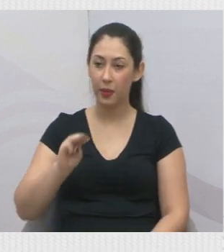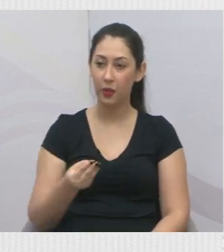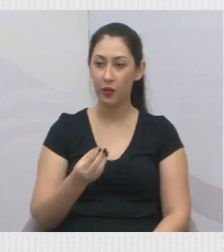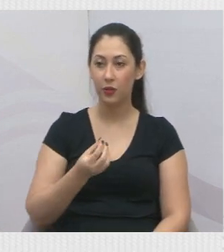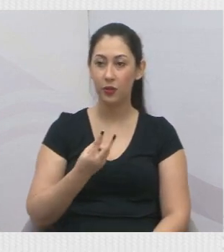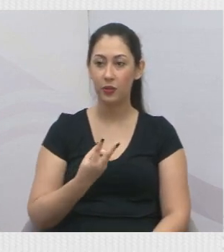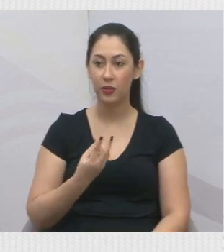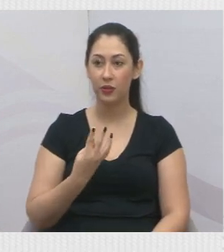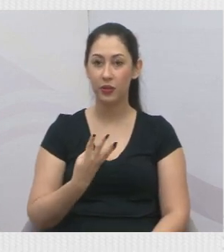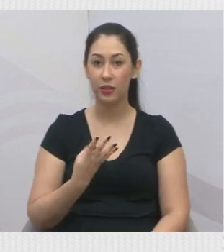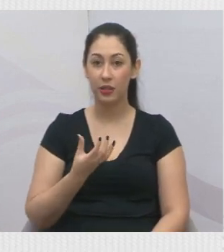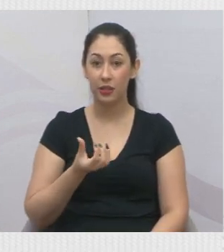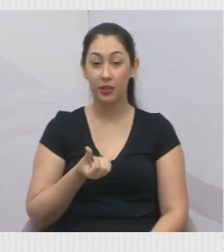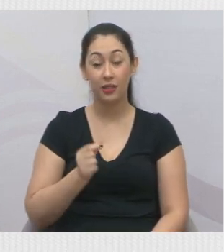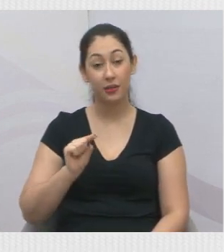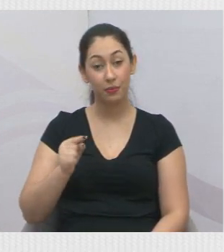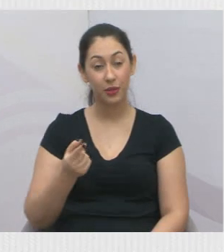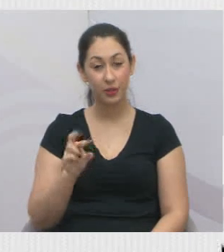963.246.000.